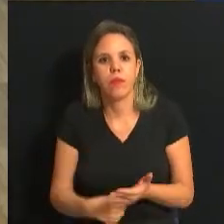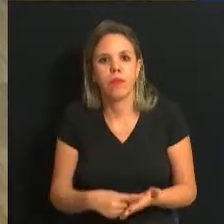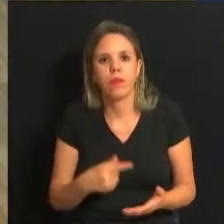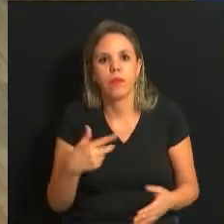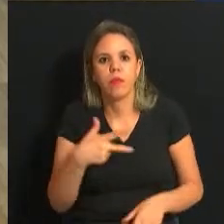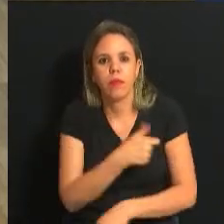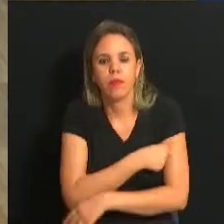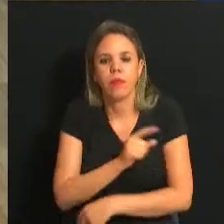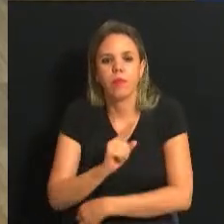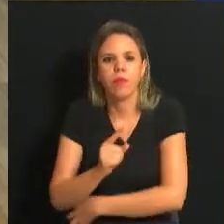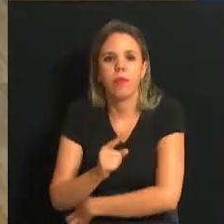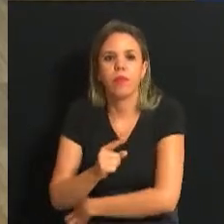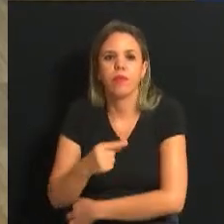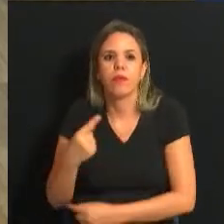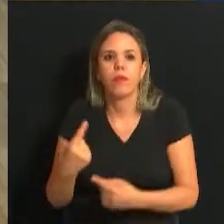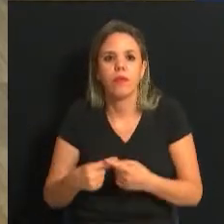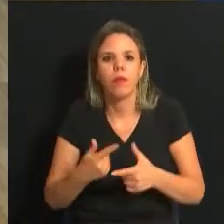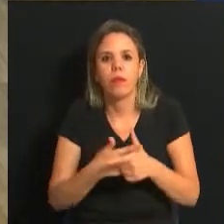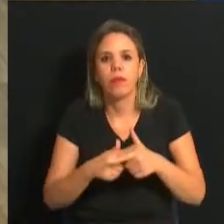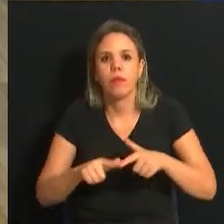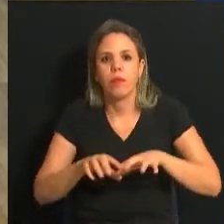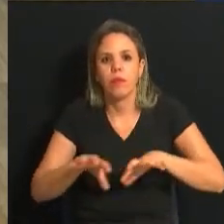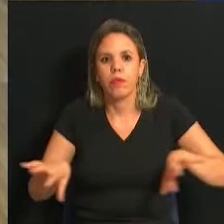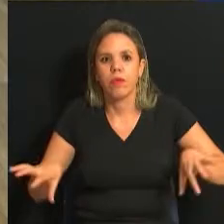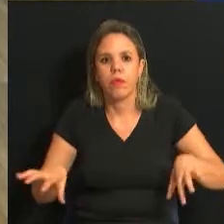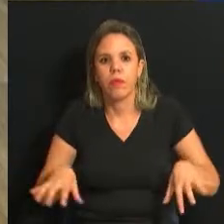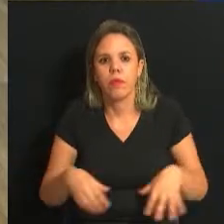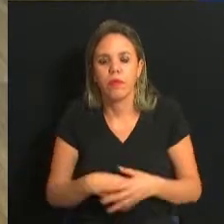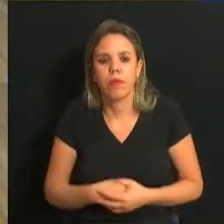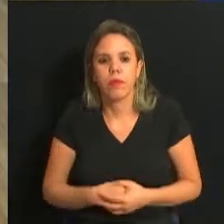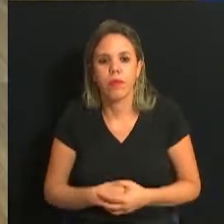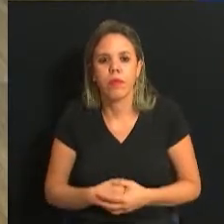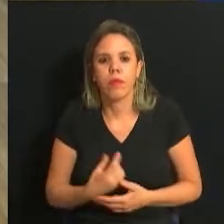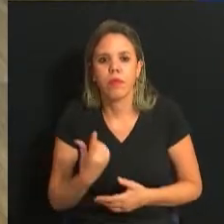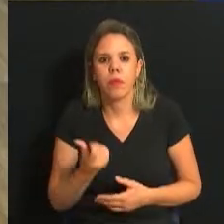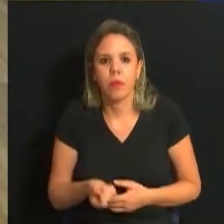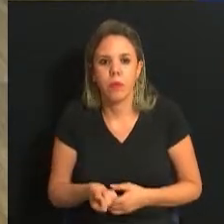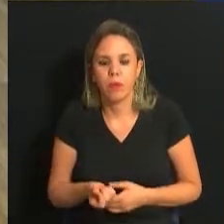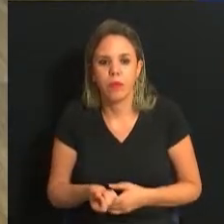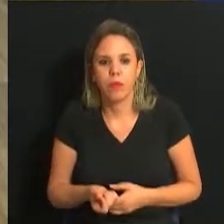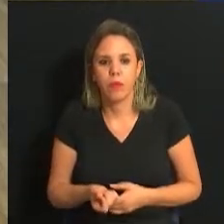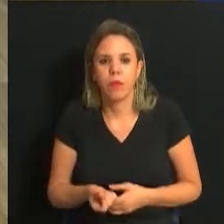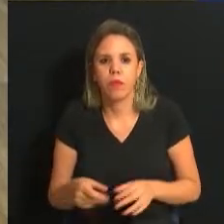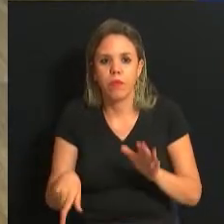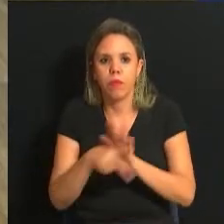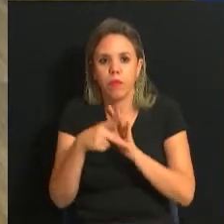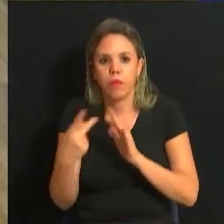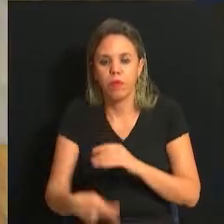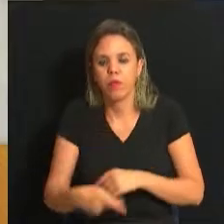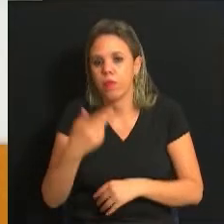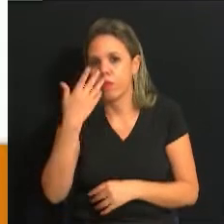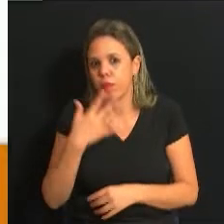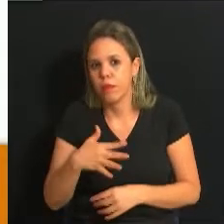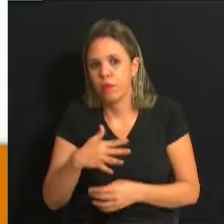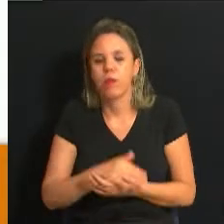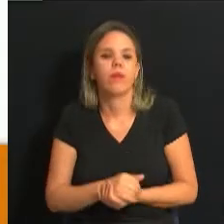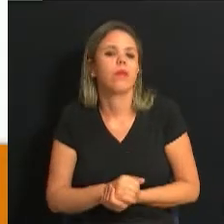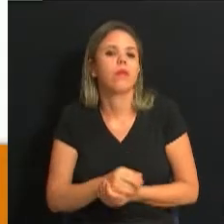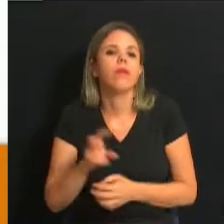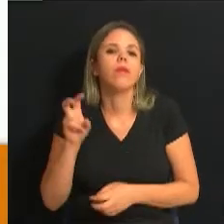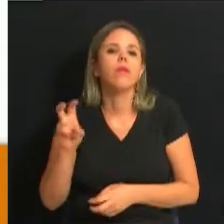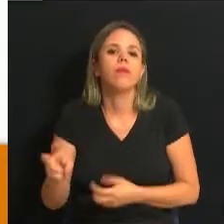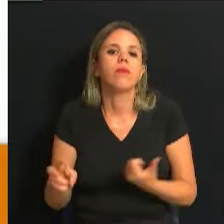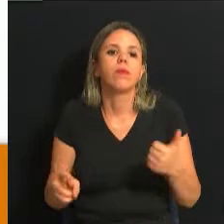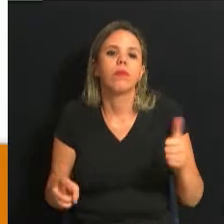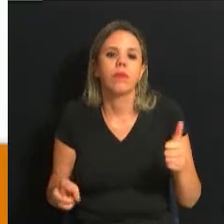vacinação, porque foram divididos da seguinte forma: 16 são exclusivos para crianças de 5 a